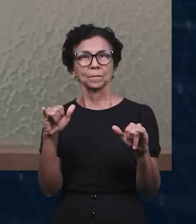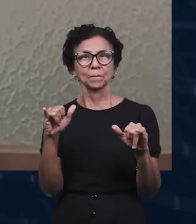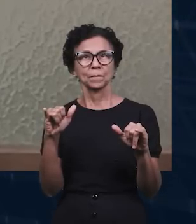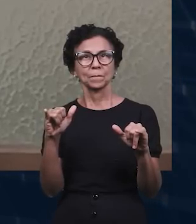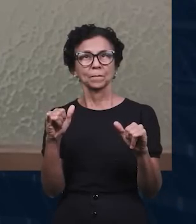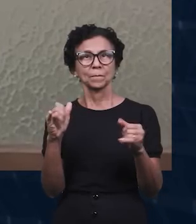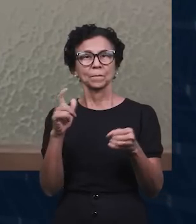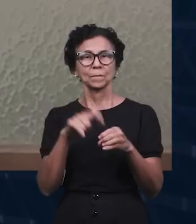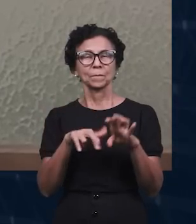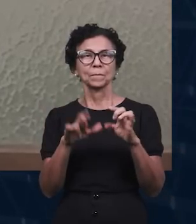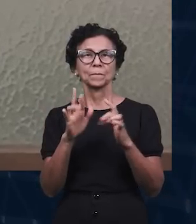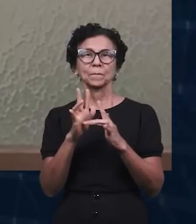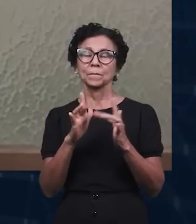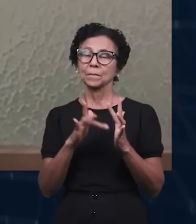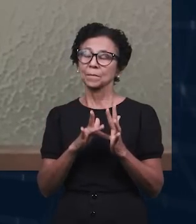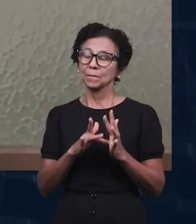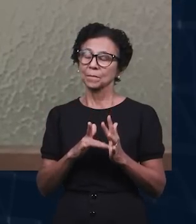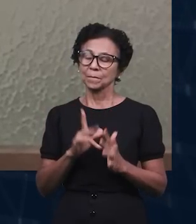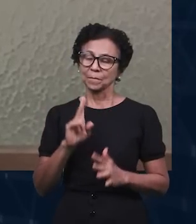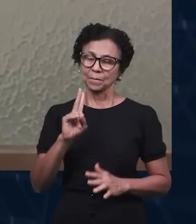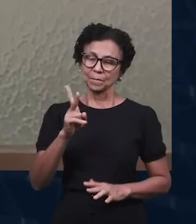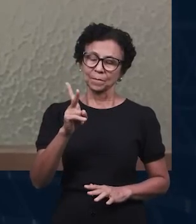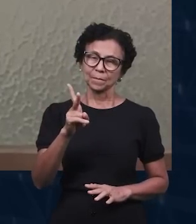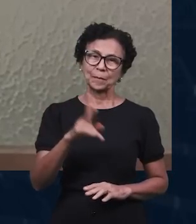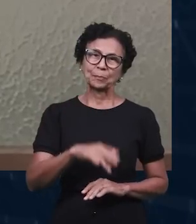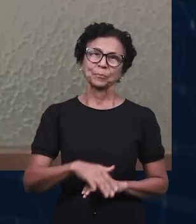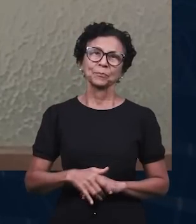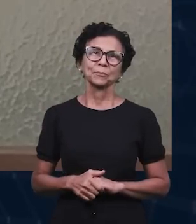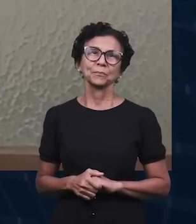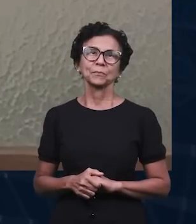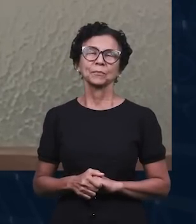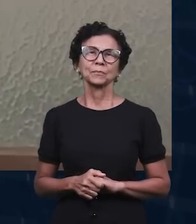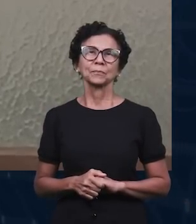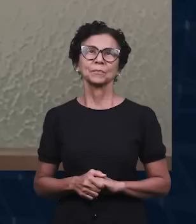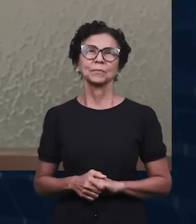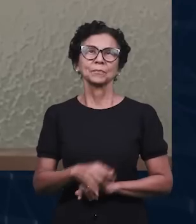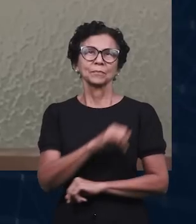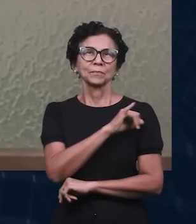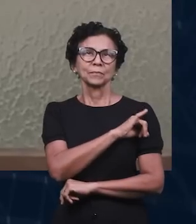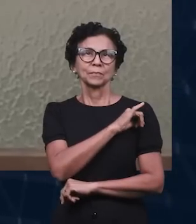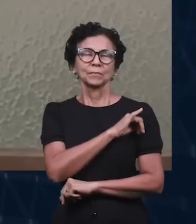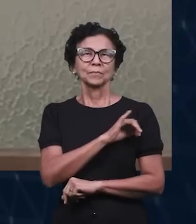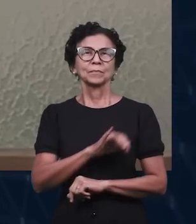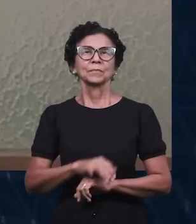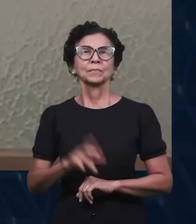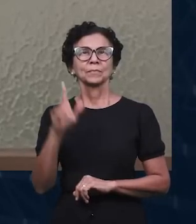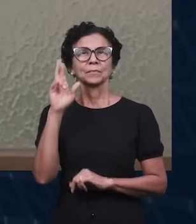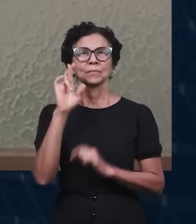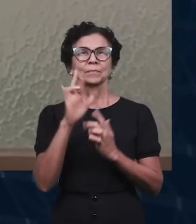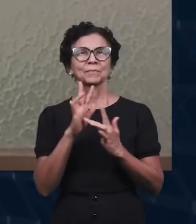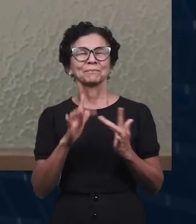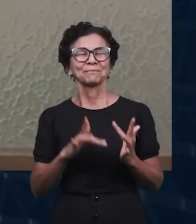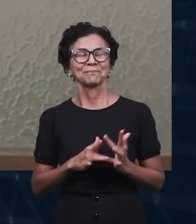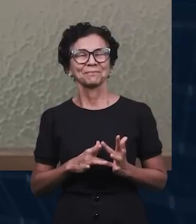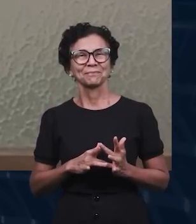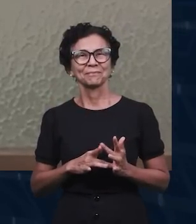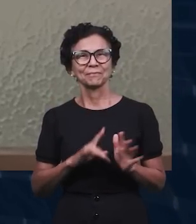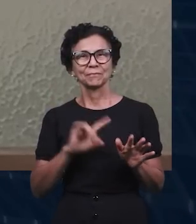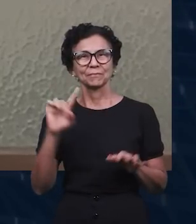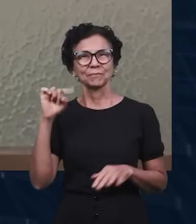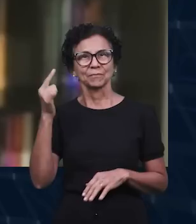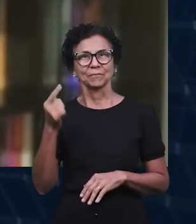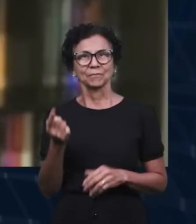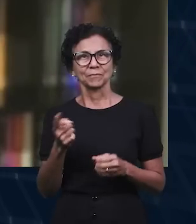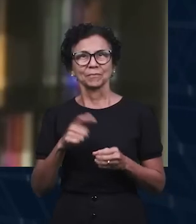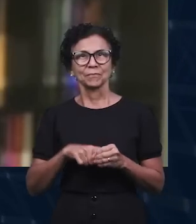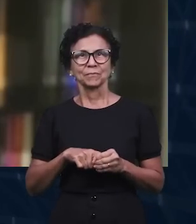não paramos por aqui. Vamos continuar com o irmão Marco, falando do nosso estado do Rio de Janeiro. A paz do Senhor Jesus a todos e até semana que